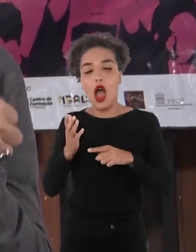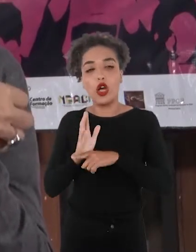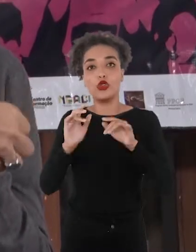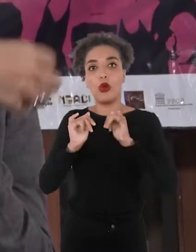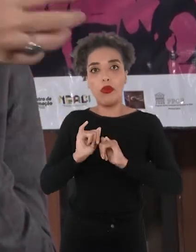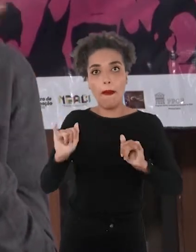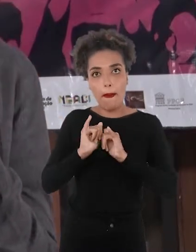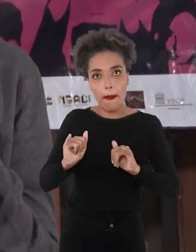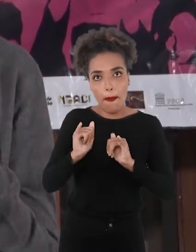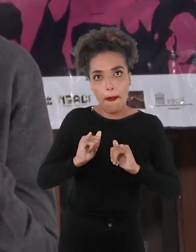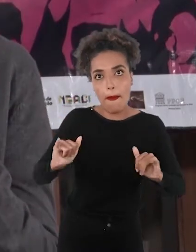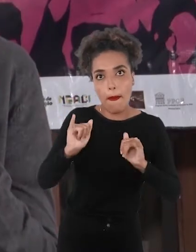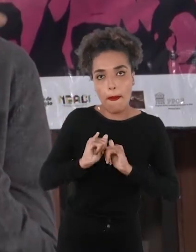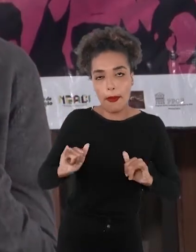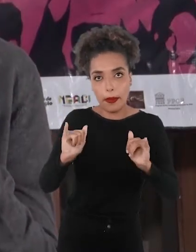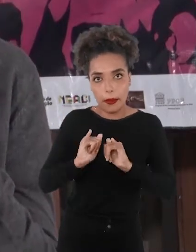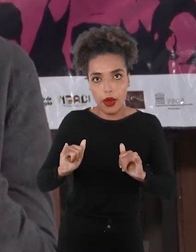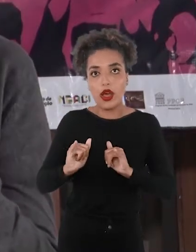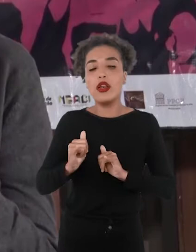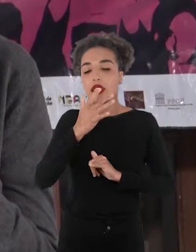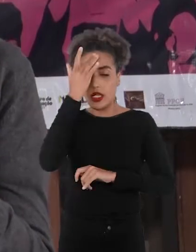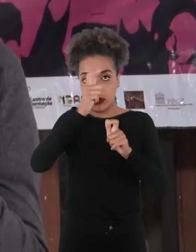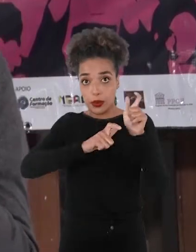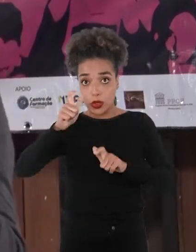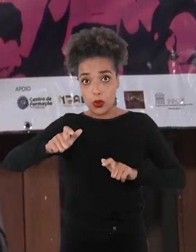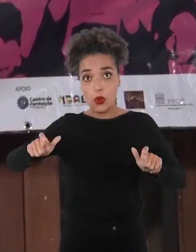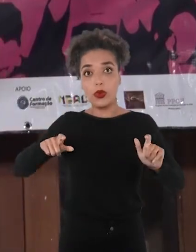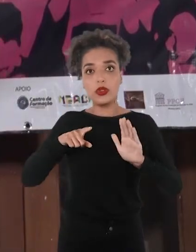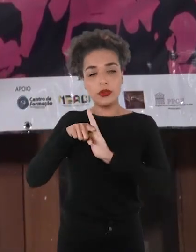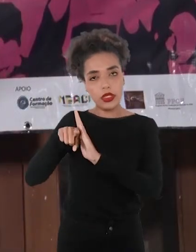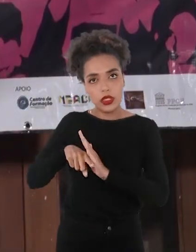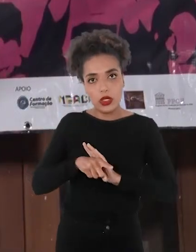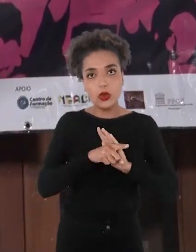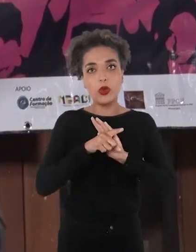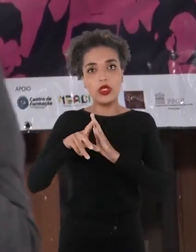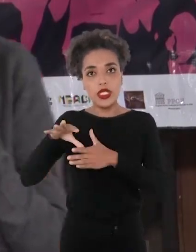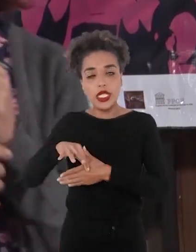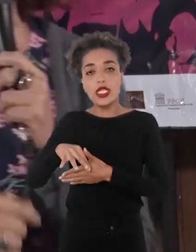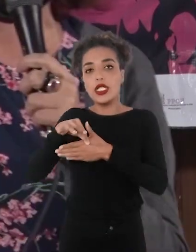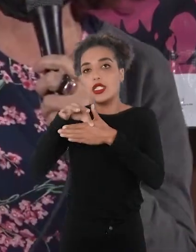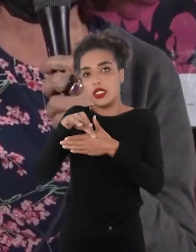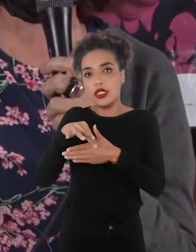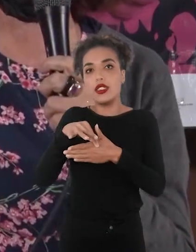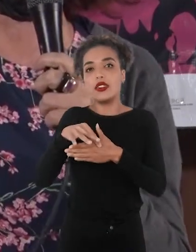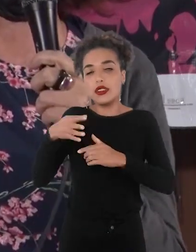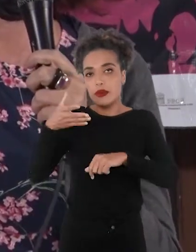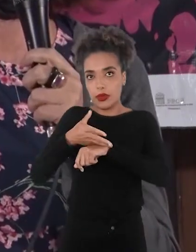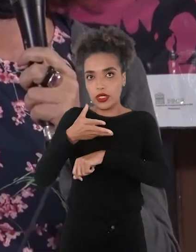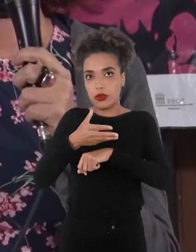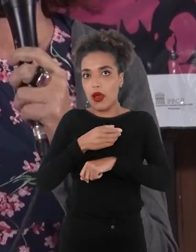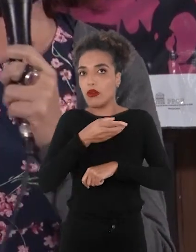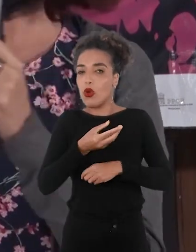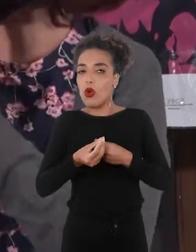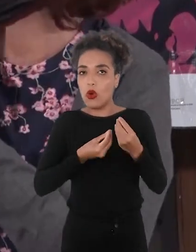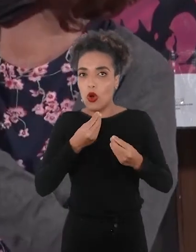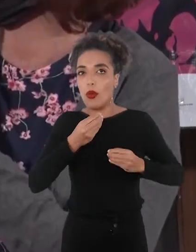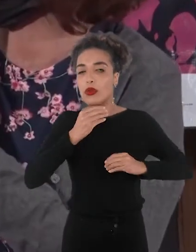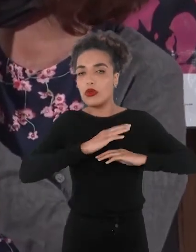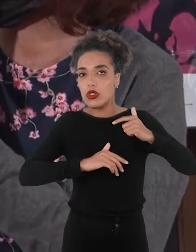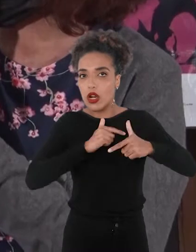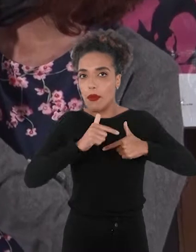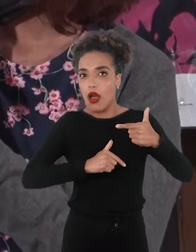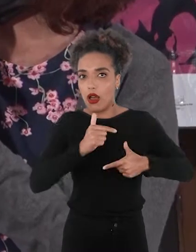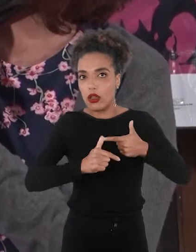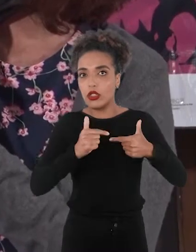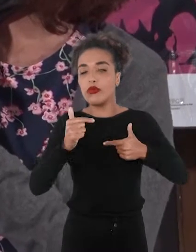pesquisa e dos vários, né, pesquisadores, líderes que se envolveram nessa construção do trabalho. Né?